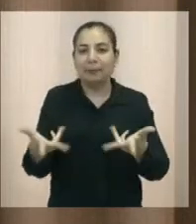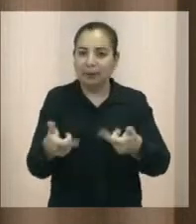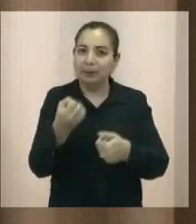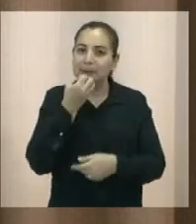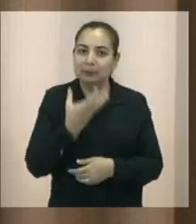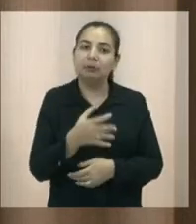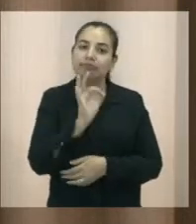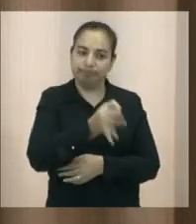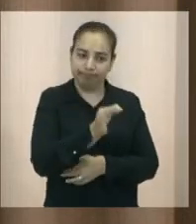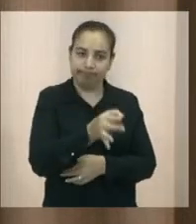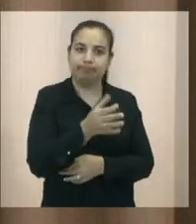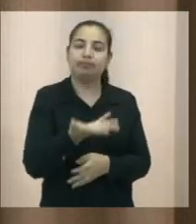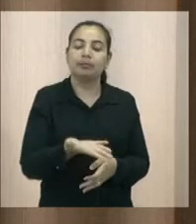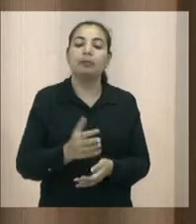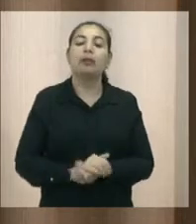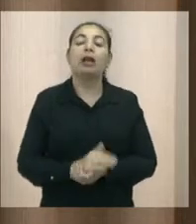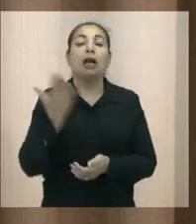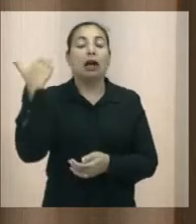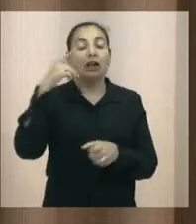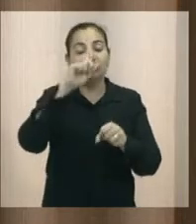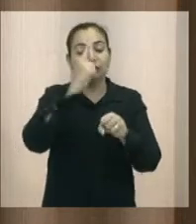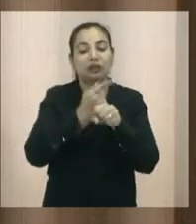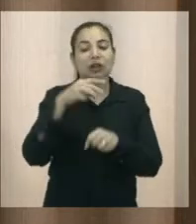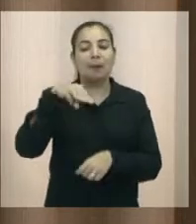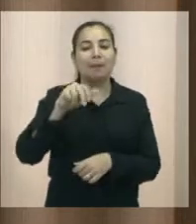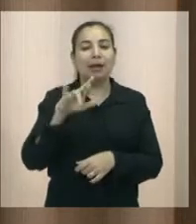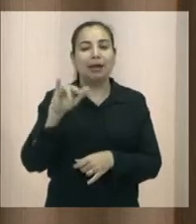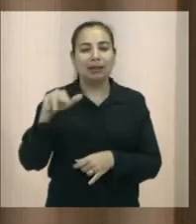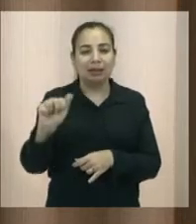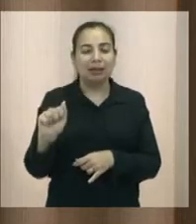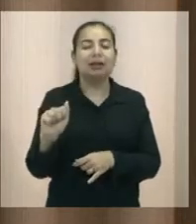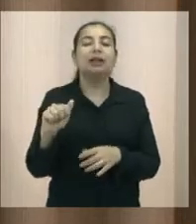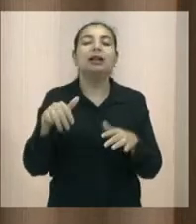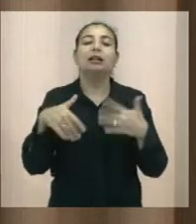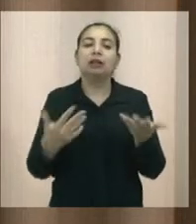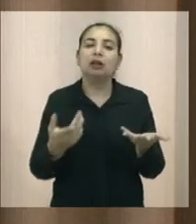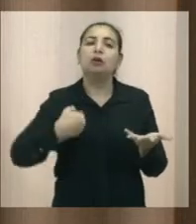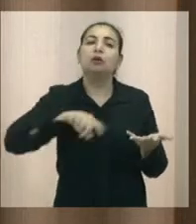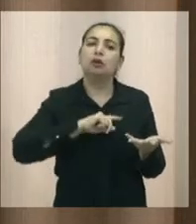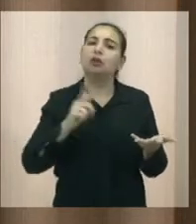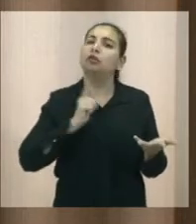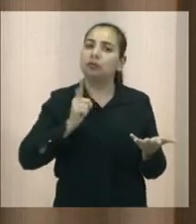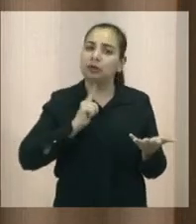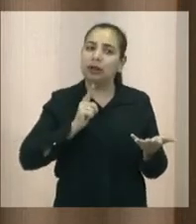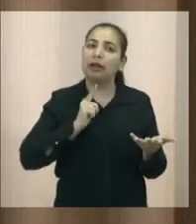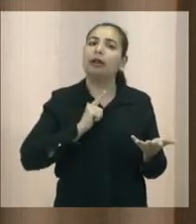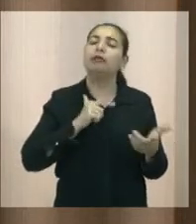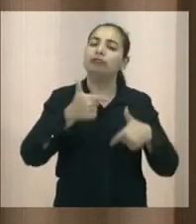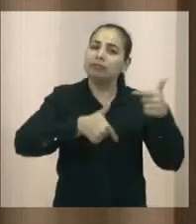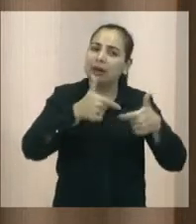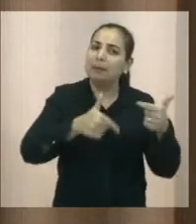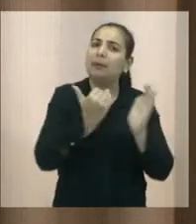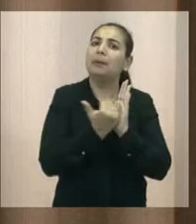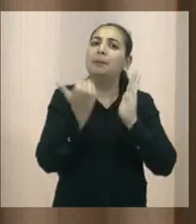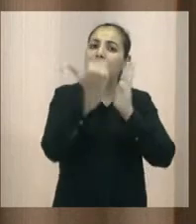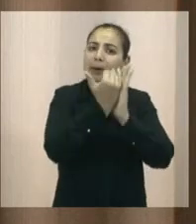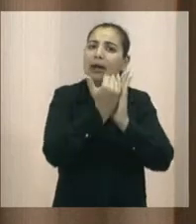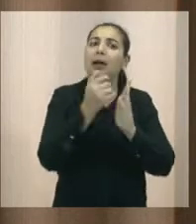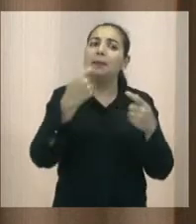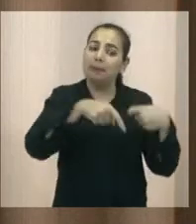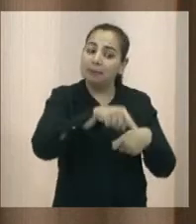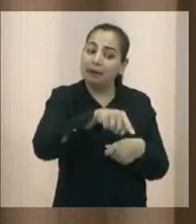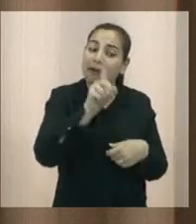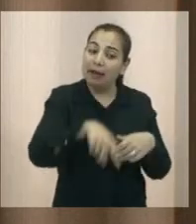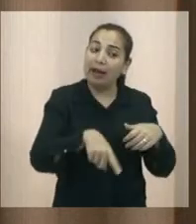acompanha, a gestão da doutora Mariana, mas a gente ainda tem muito mais o que fazer. A Defensoria é aquela engrenagem que não pode parar,